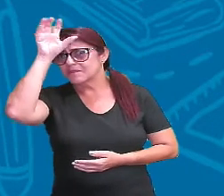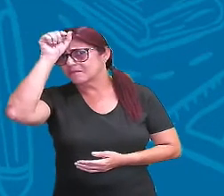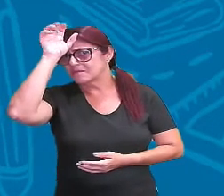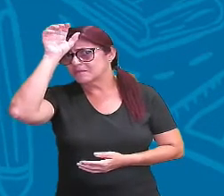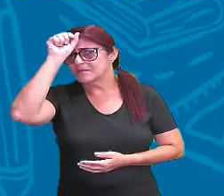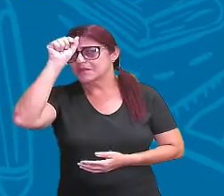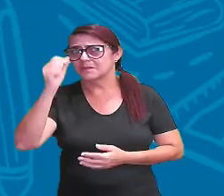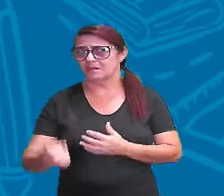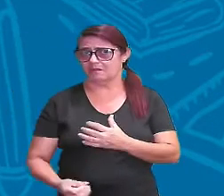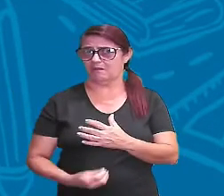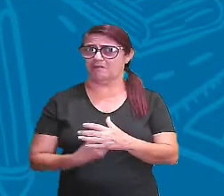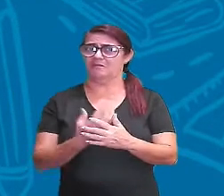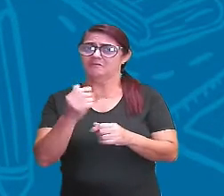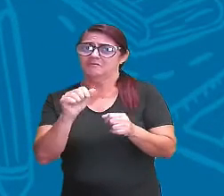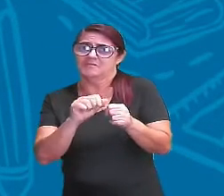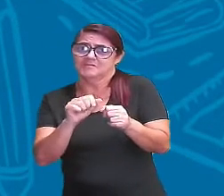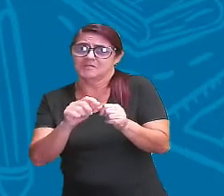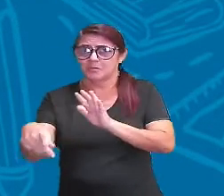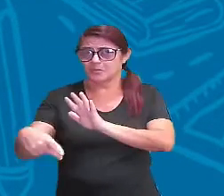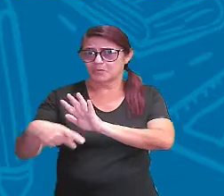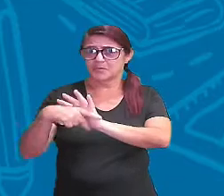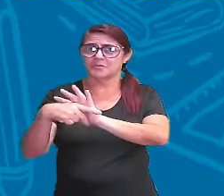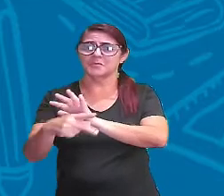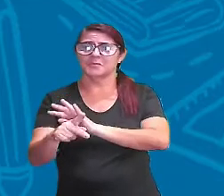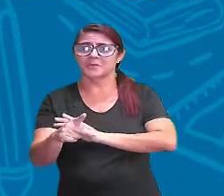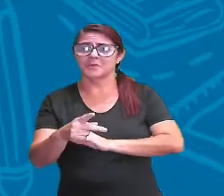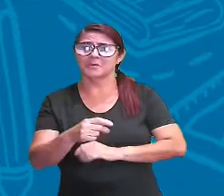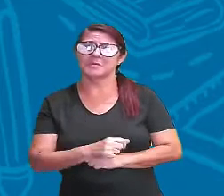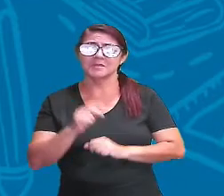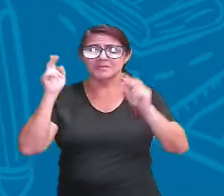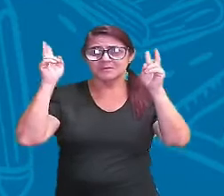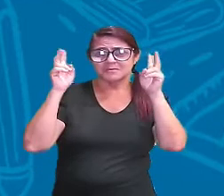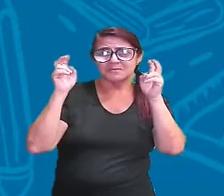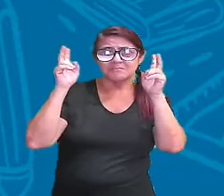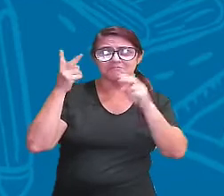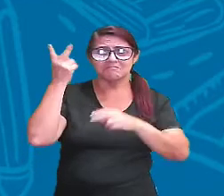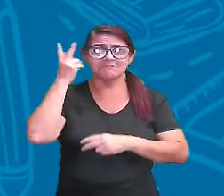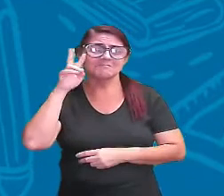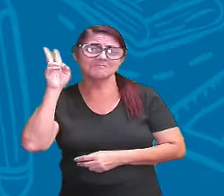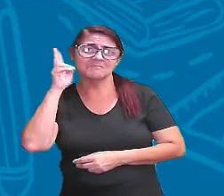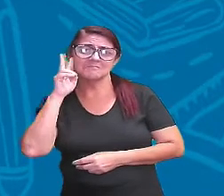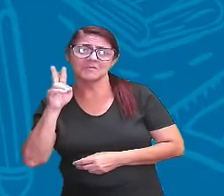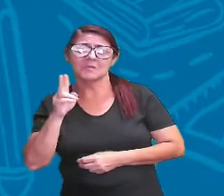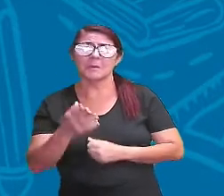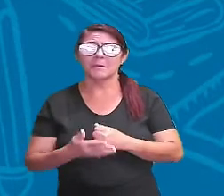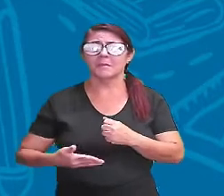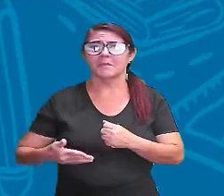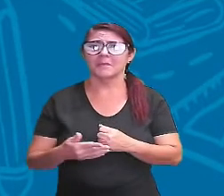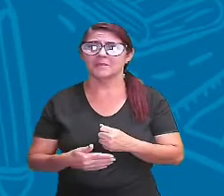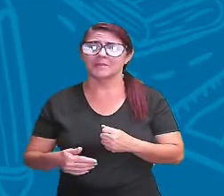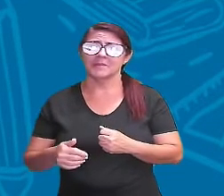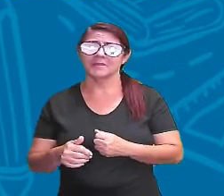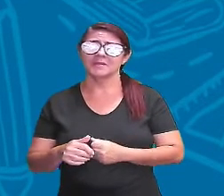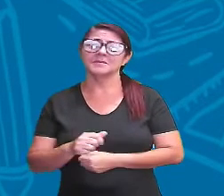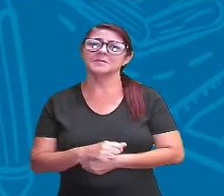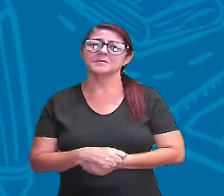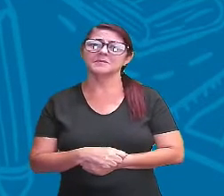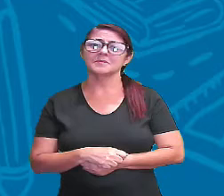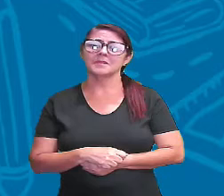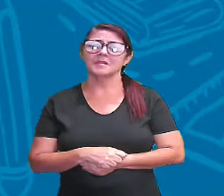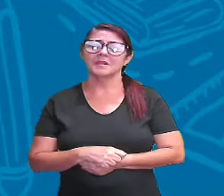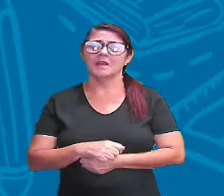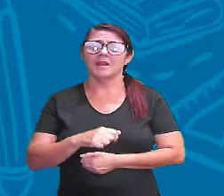a construir o próprio texto. Então, a habilidade da Base Nacional Comum Curricular de hoje é